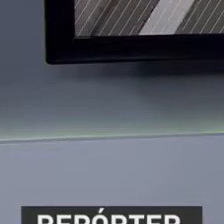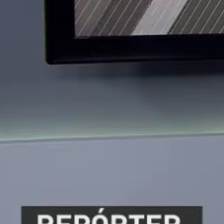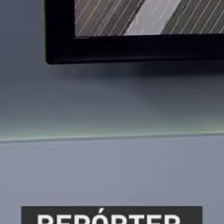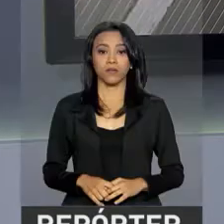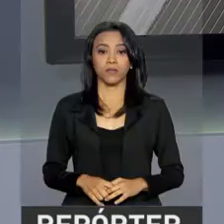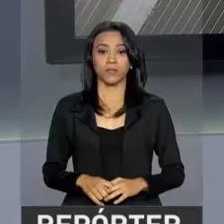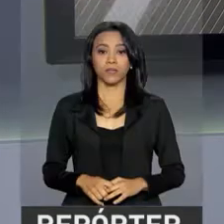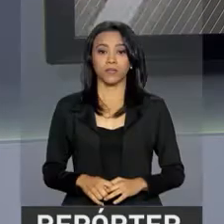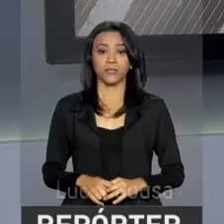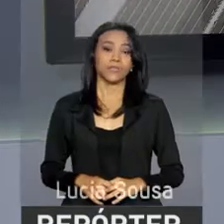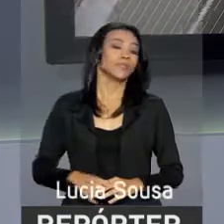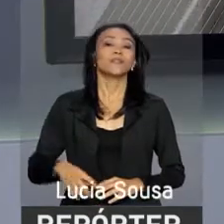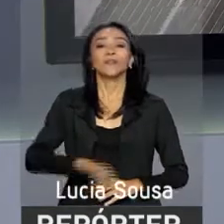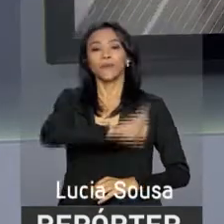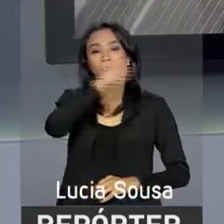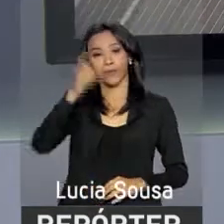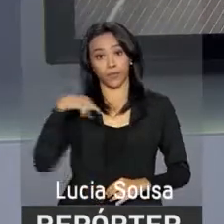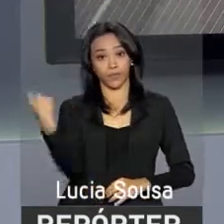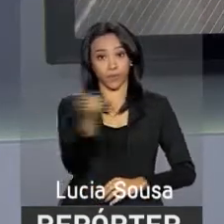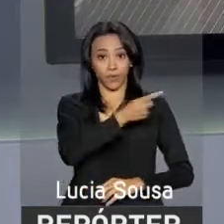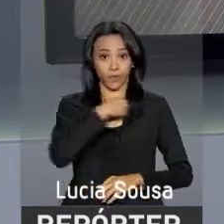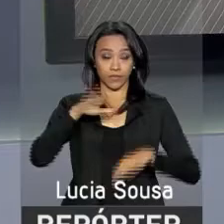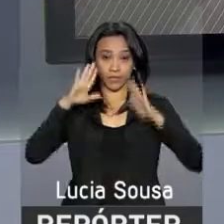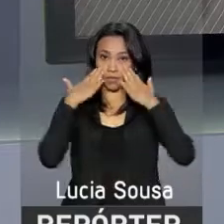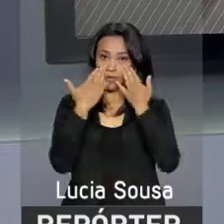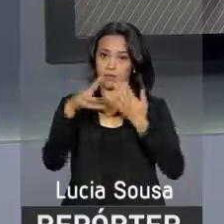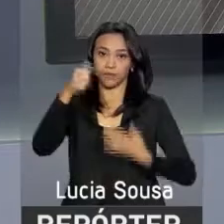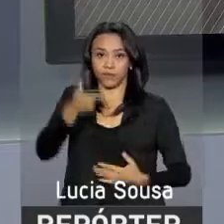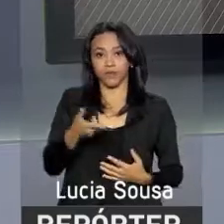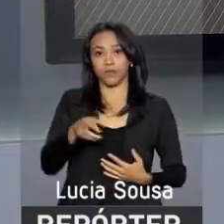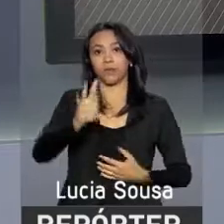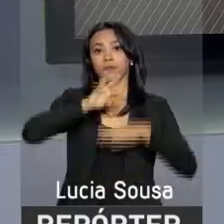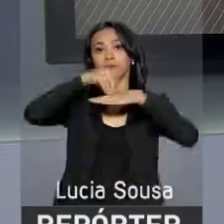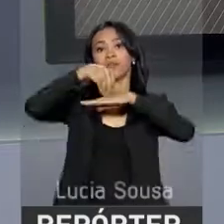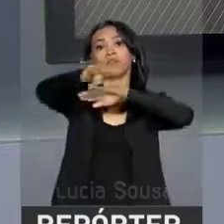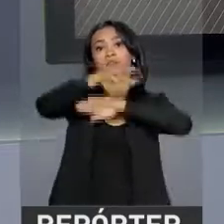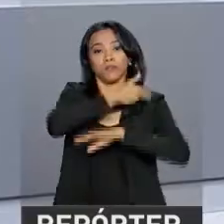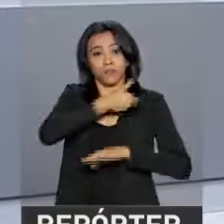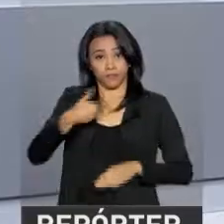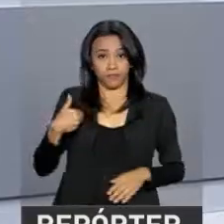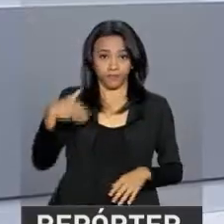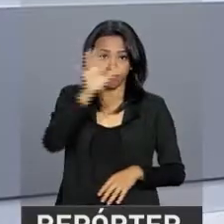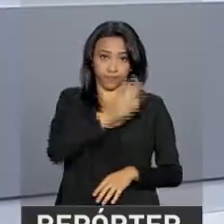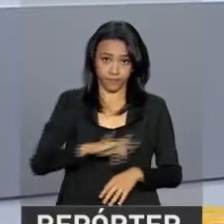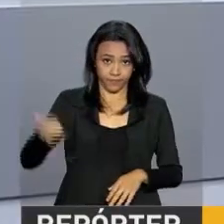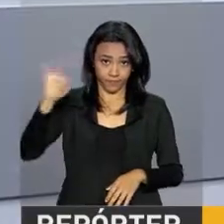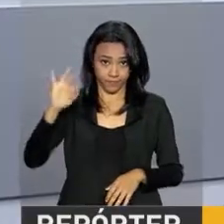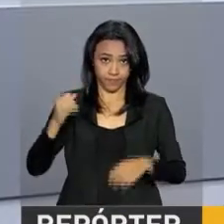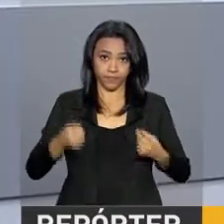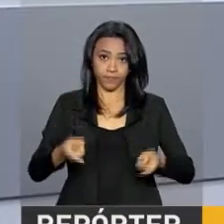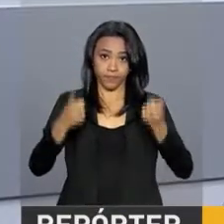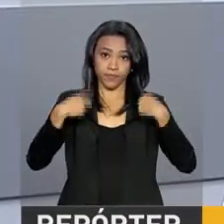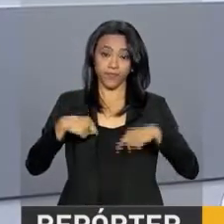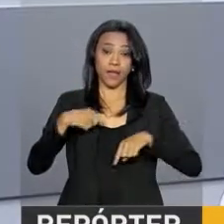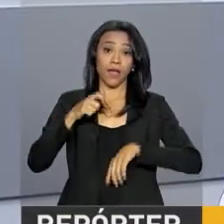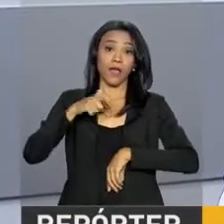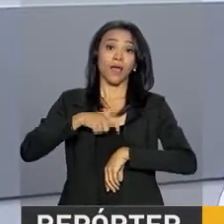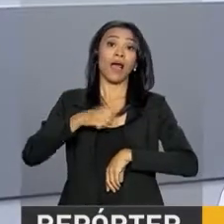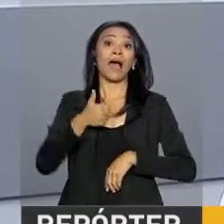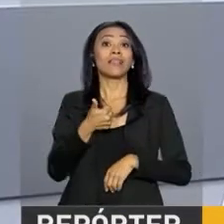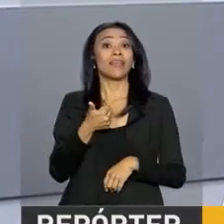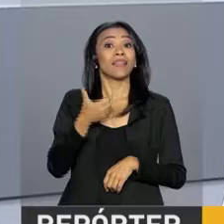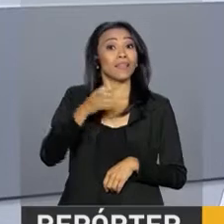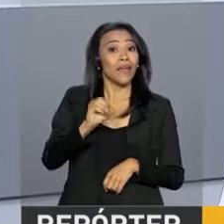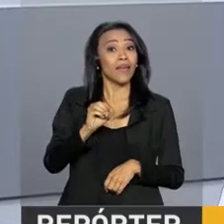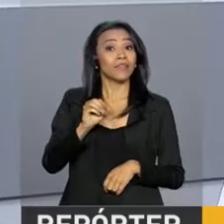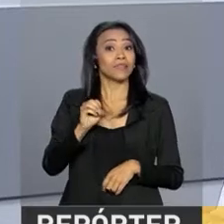lá estamos de volta com o repórter nbr as notícias do governo federal até as 10 horas da manhã desta